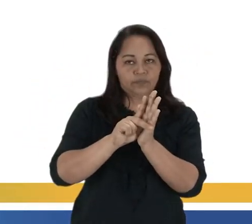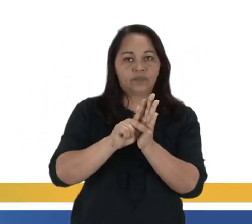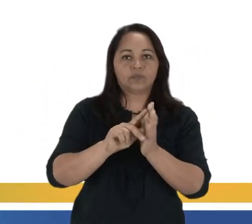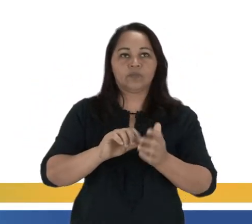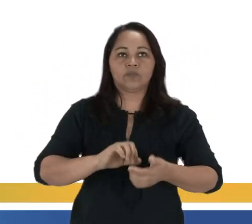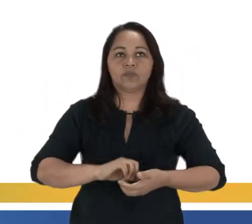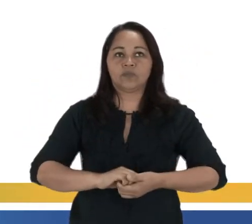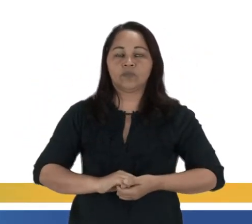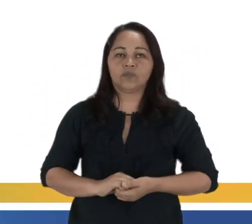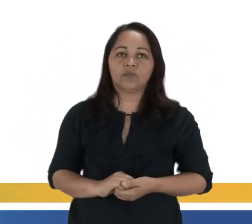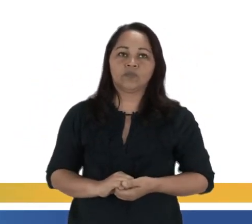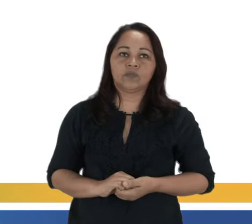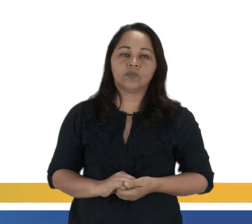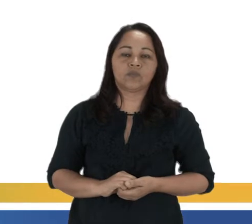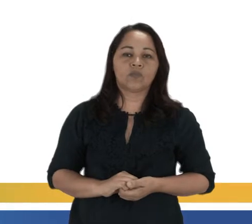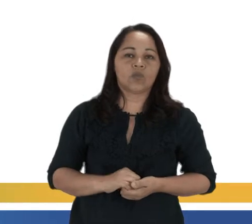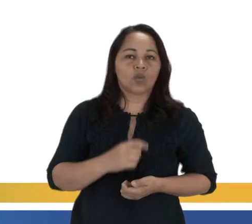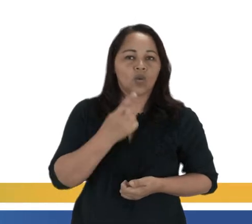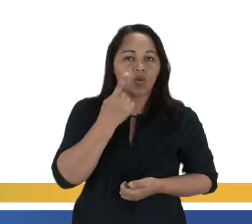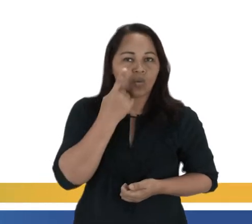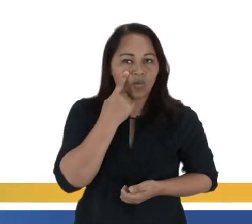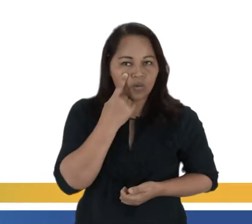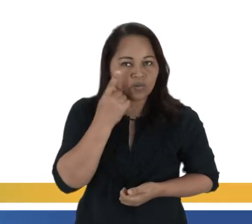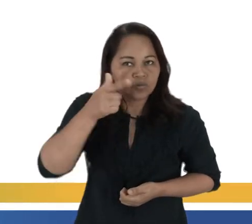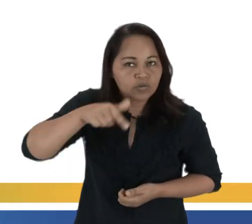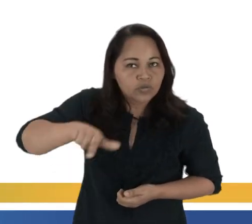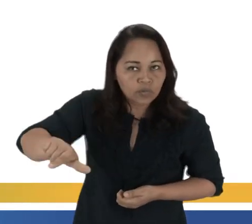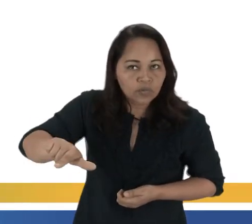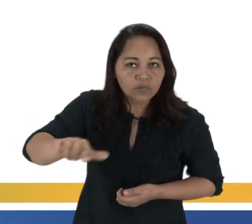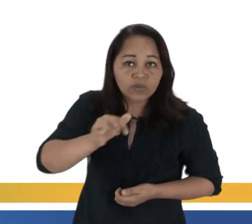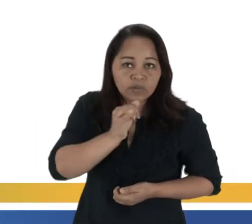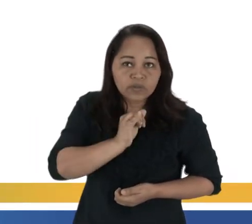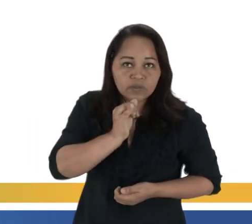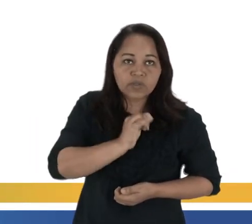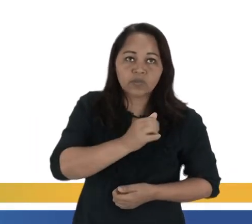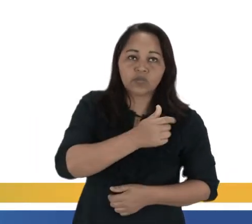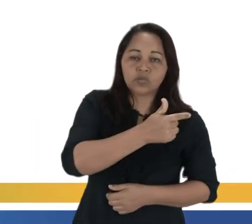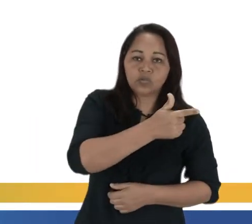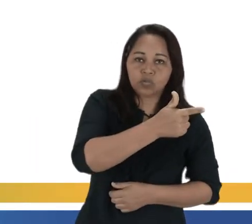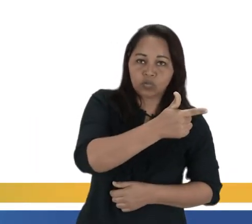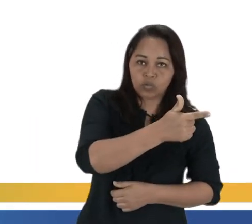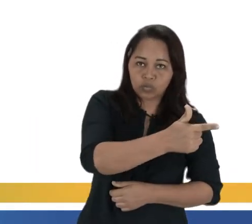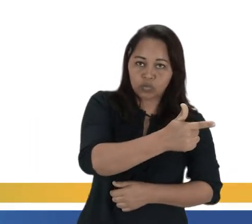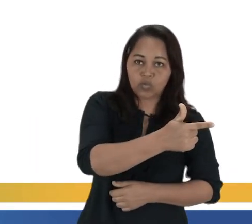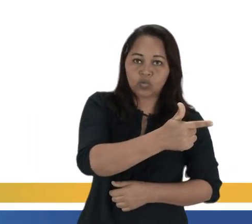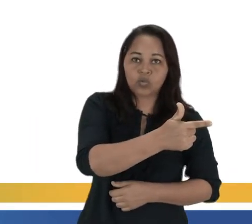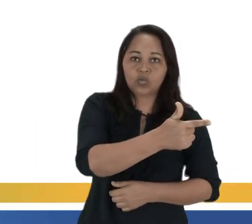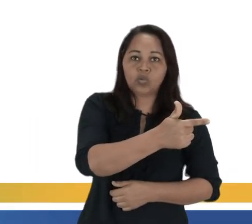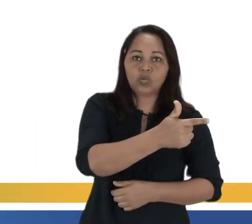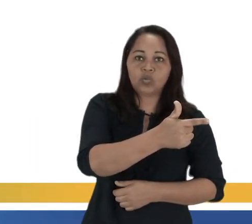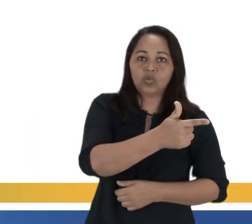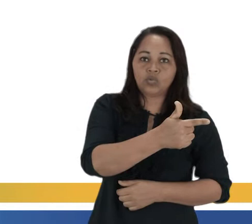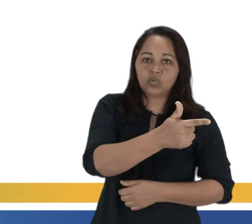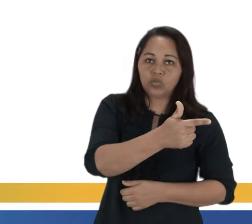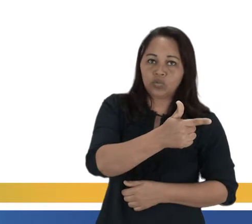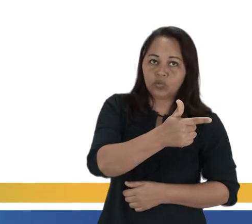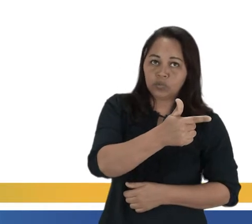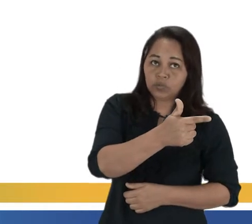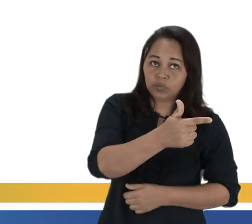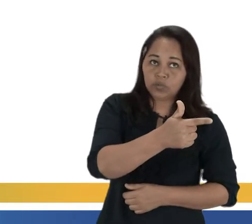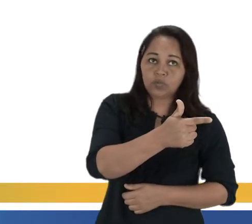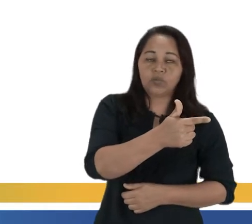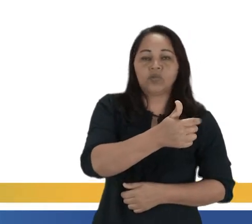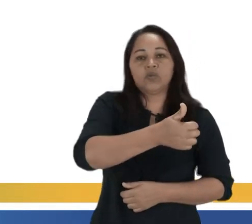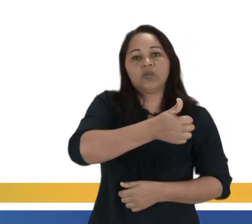progressão geométrica, tá? Usando ainda aí a nossa sequência numérica inicial, nós vamos ter aí o 2 como primeiro